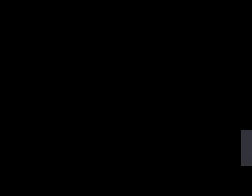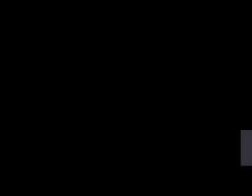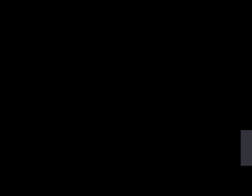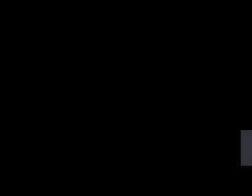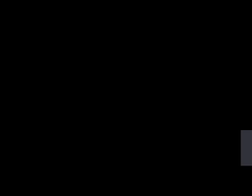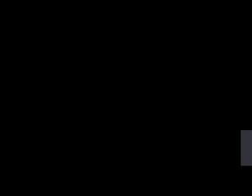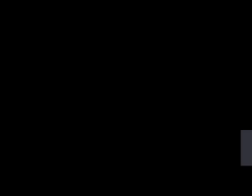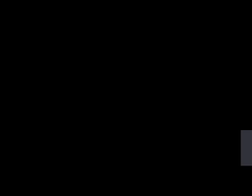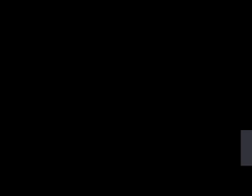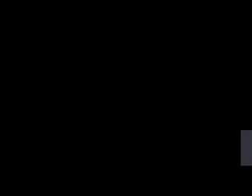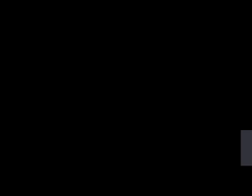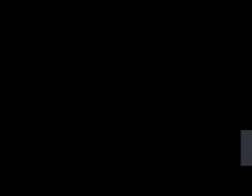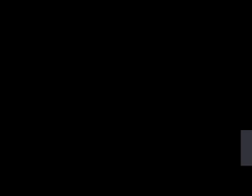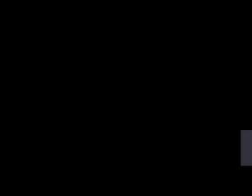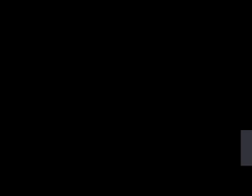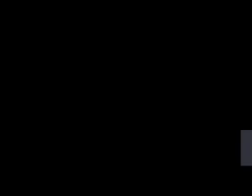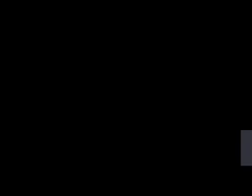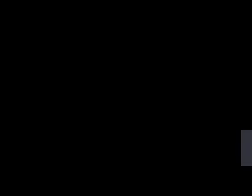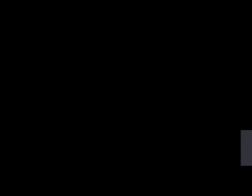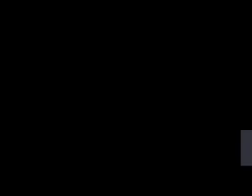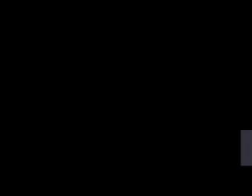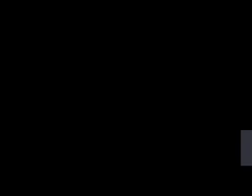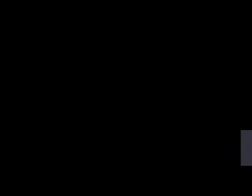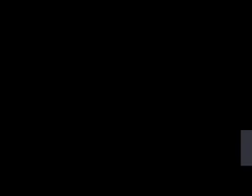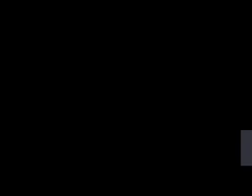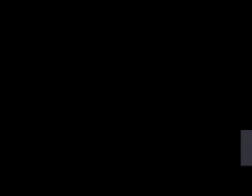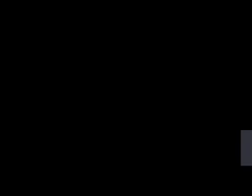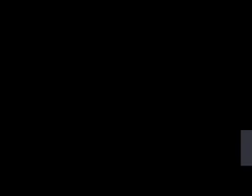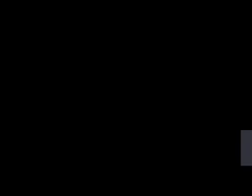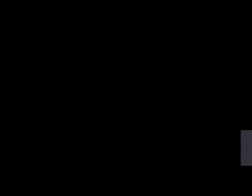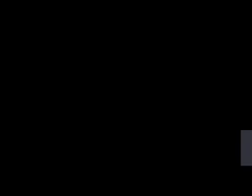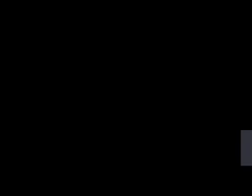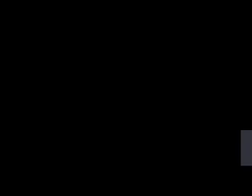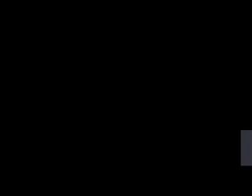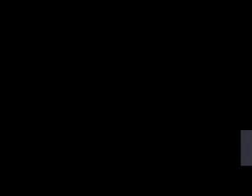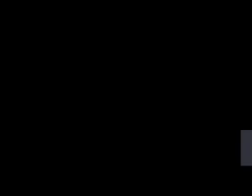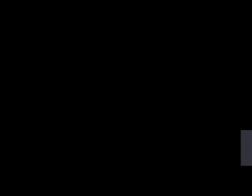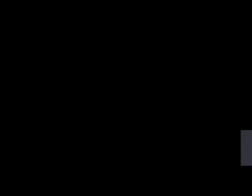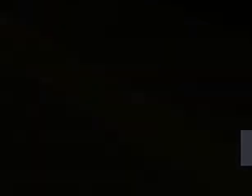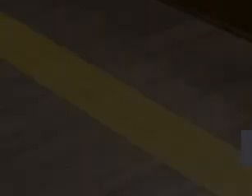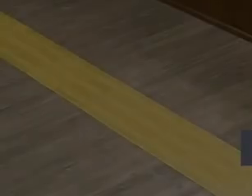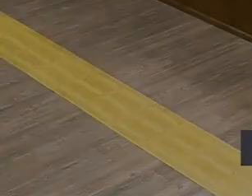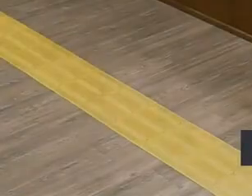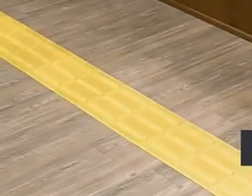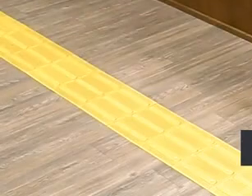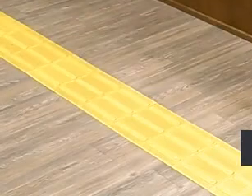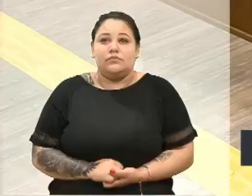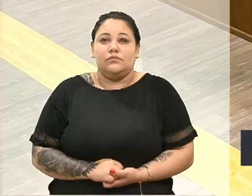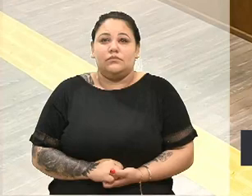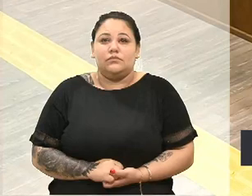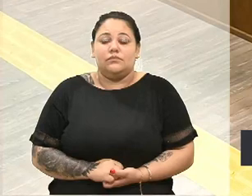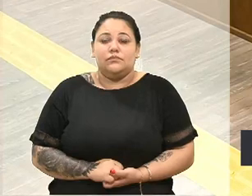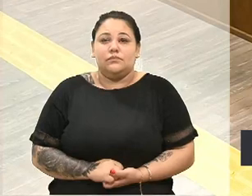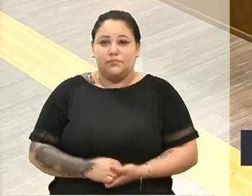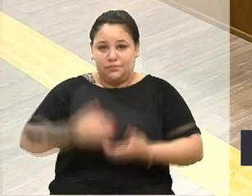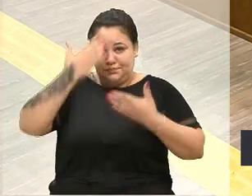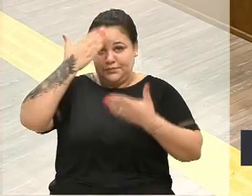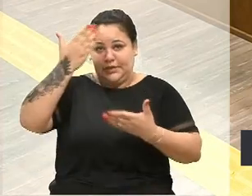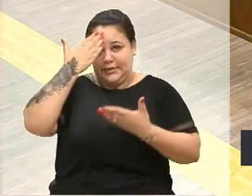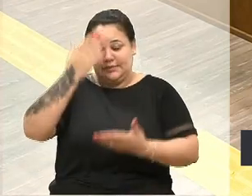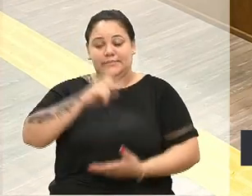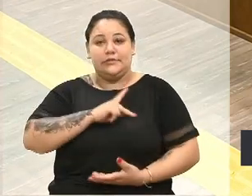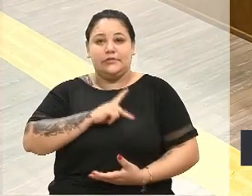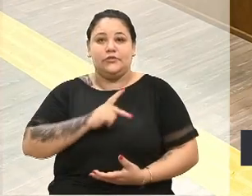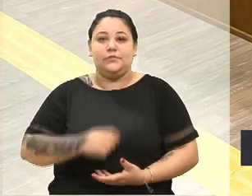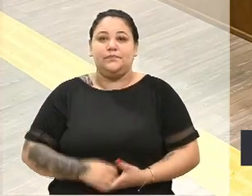a beauty in the moonlight over. Well, it goes like this. Obrigado,